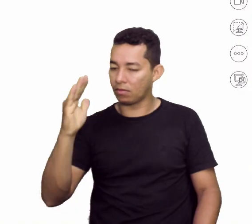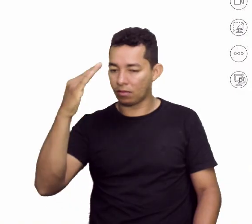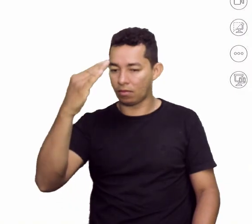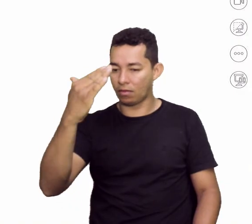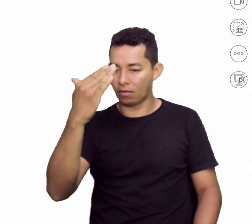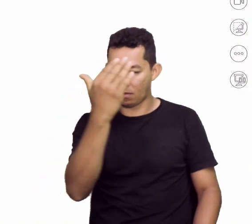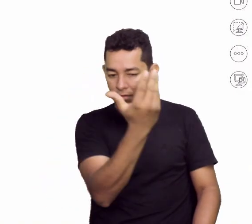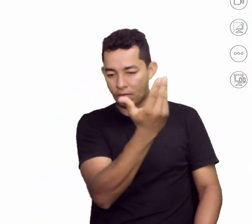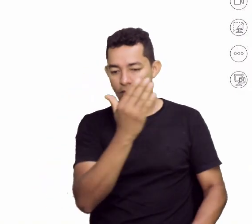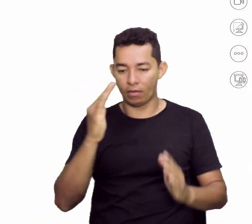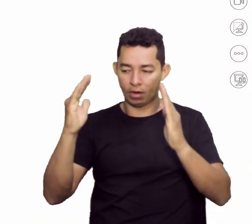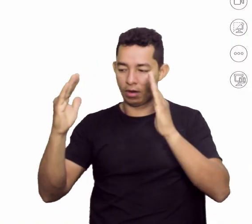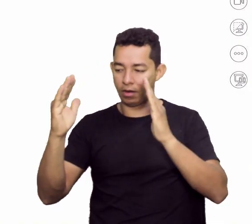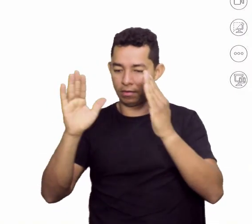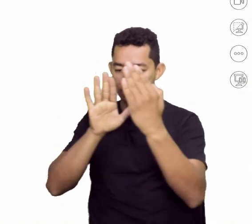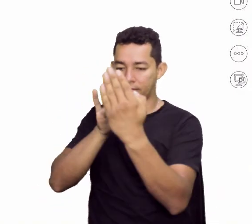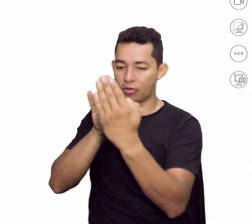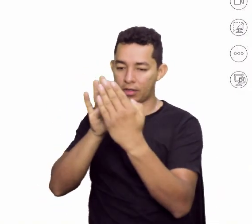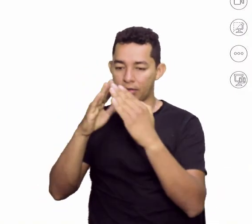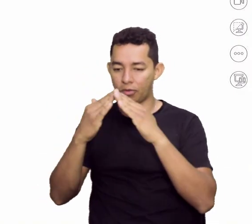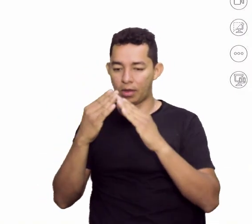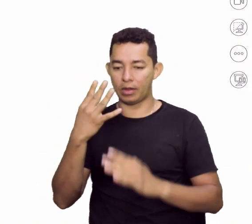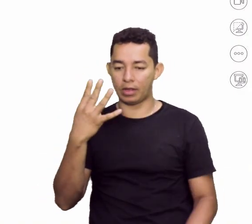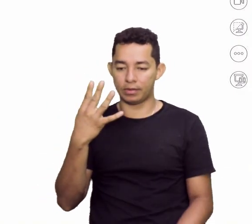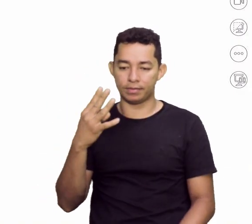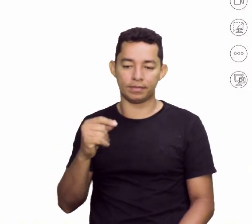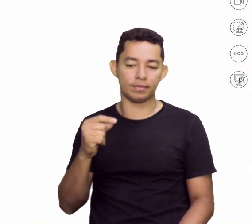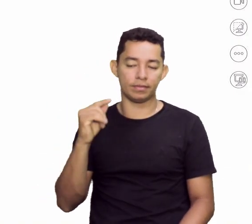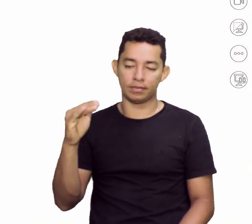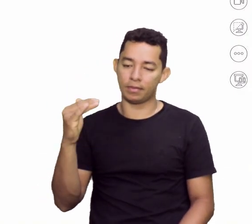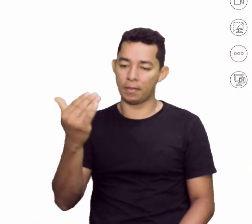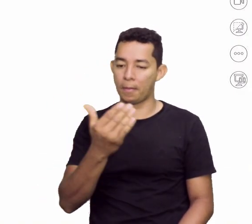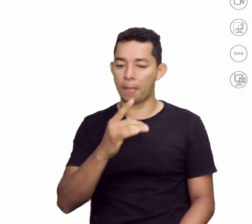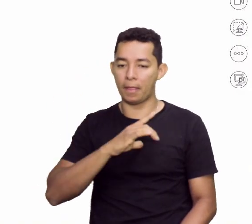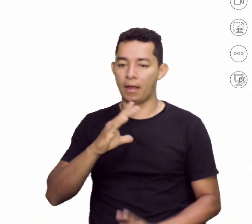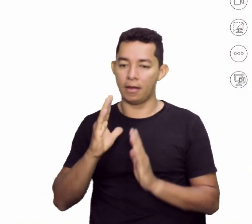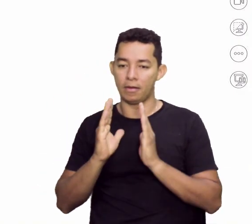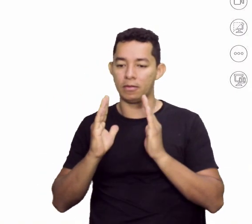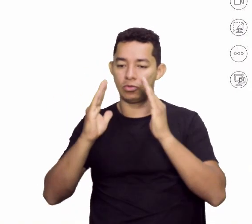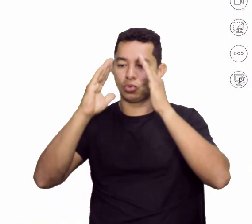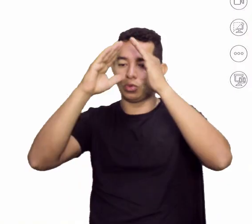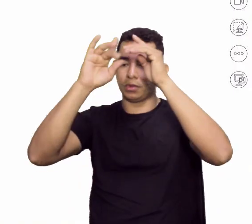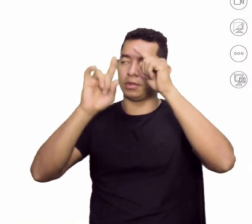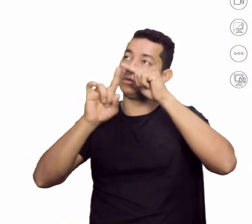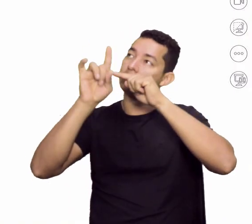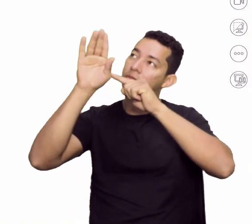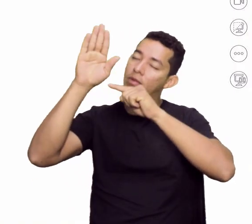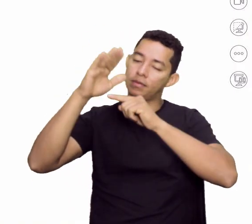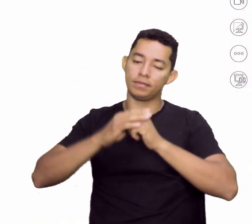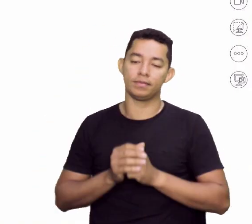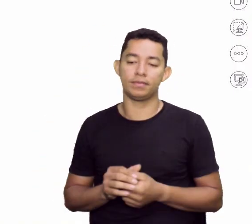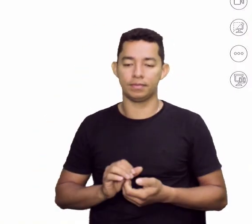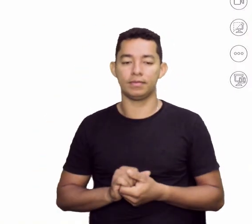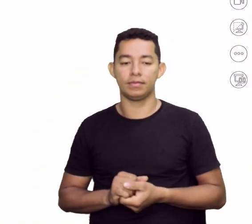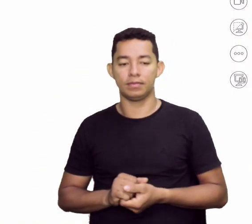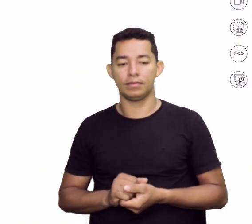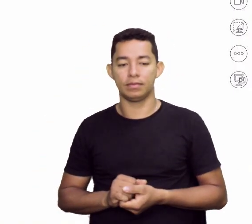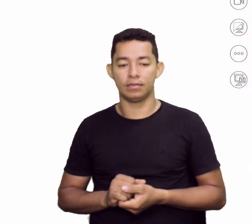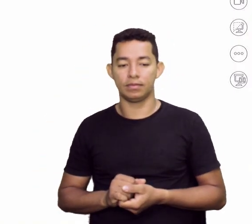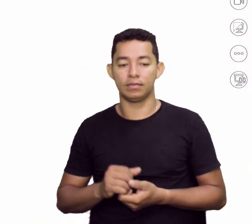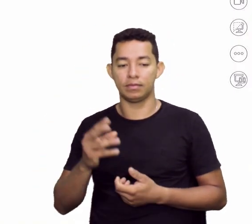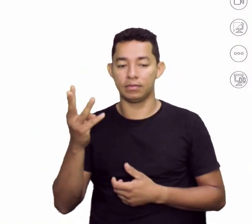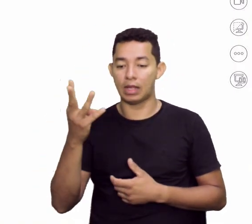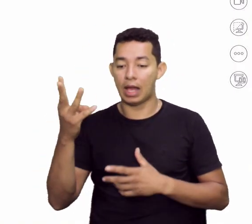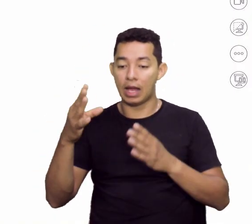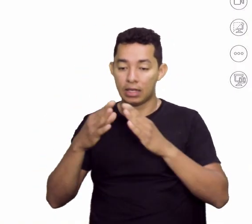triangulares que afluem em direção ao seu ponto mais alto. As 3